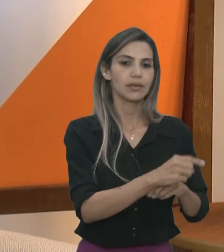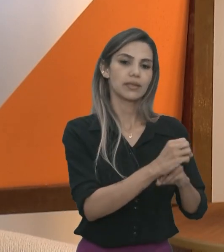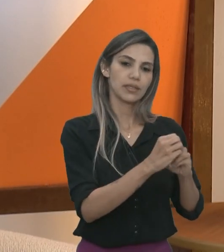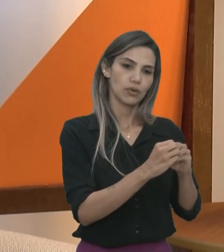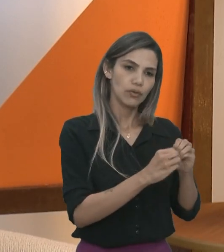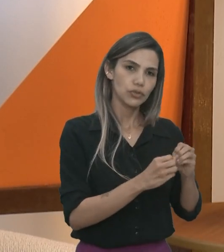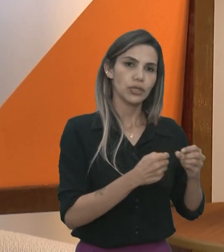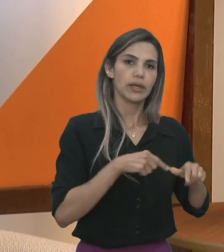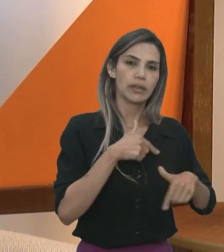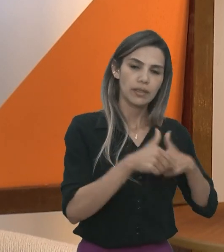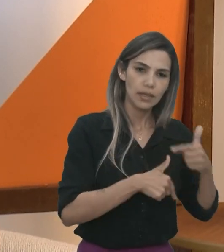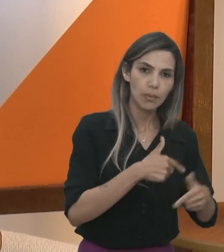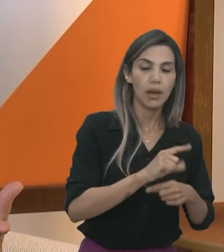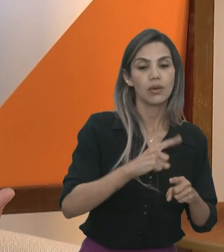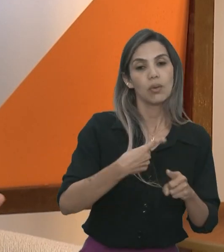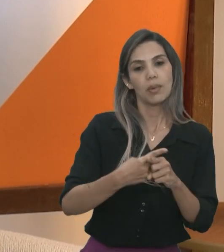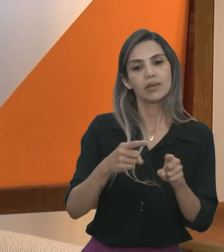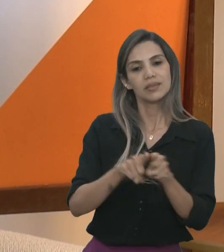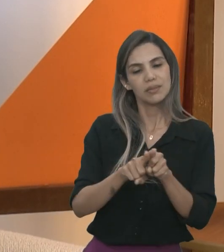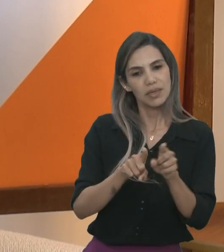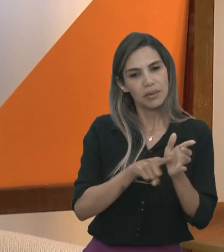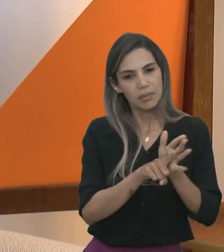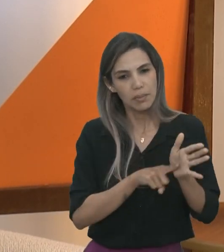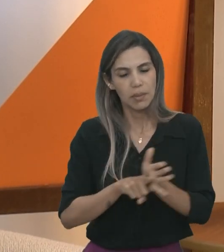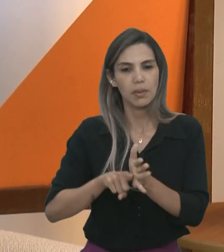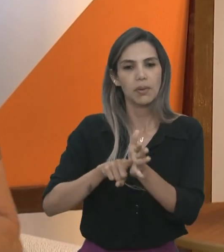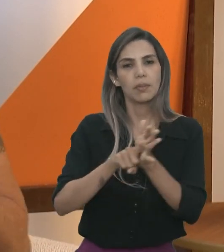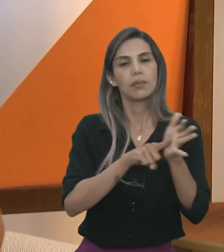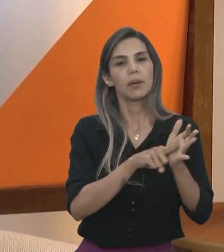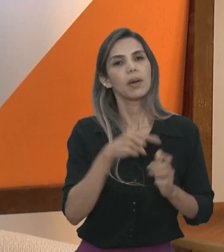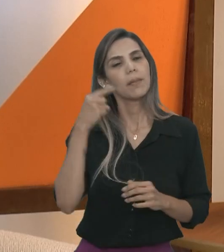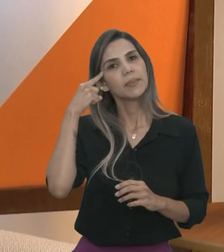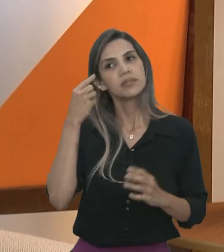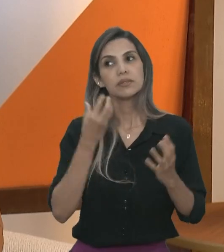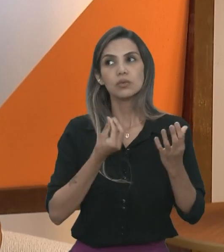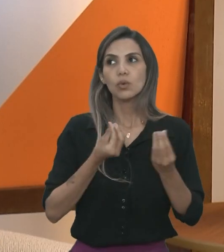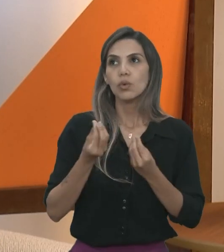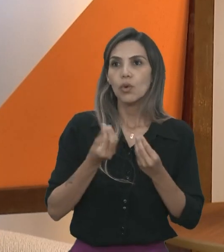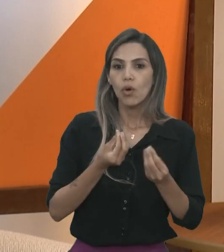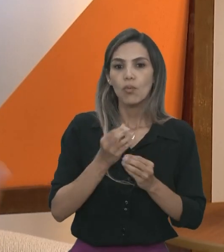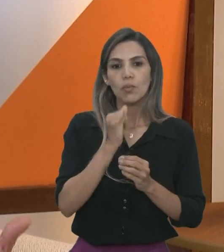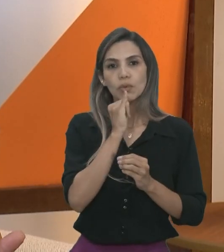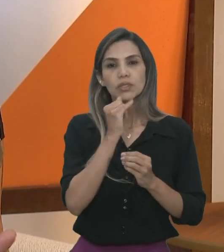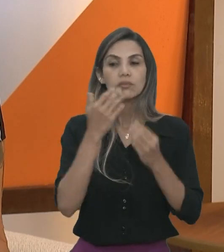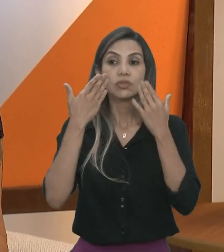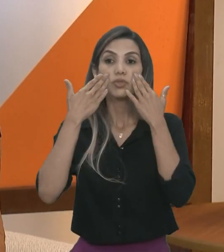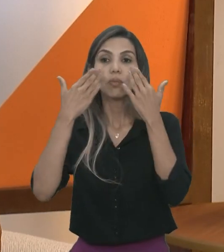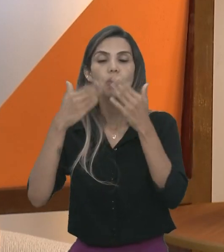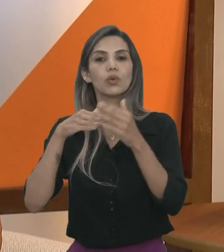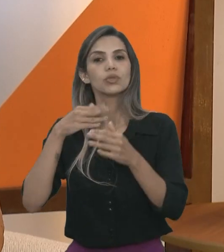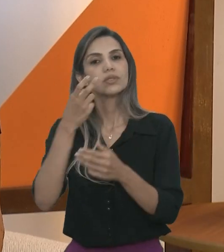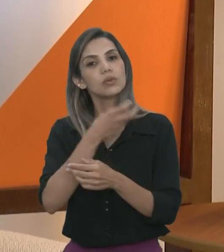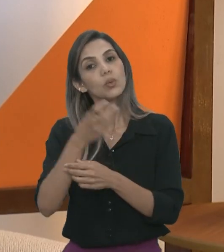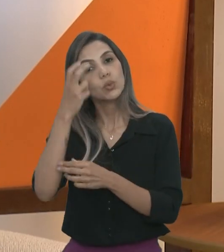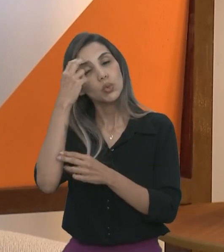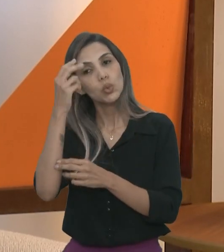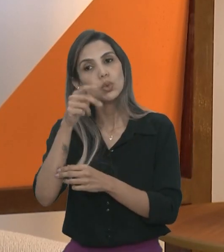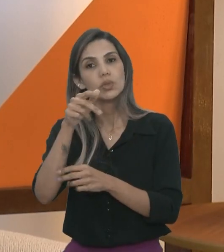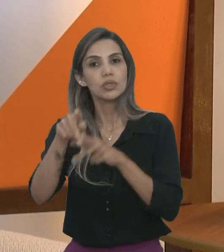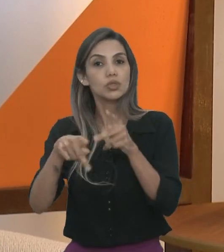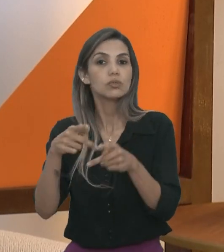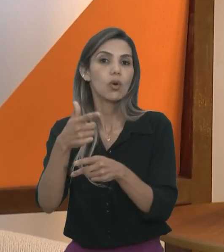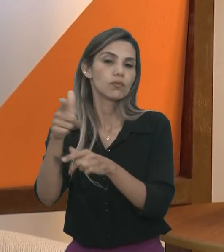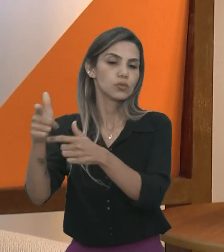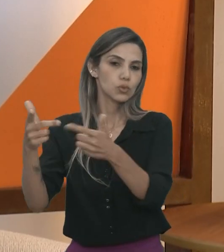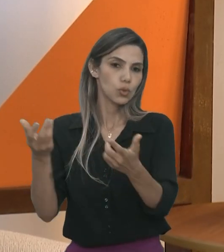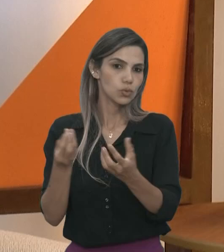fazendo minhas pesquisas sempre na direção de como que nós mostramos a cultura do outro, como é que nós representamos o outro, que